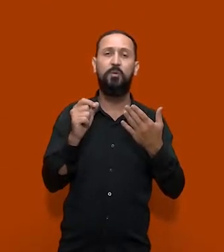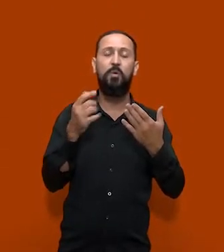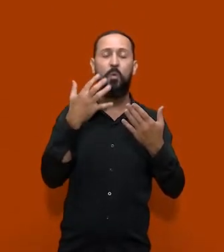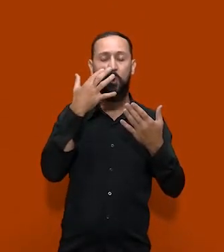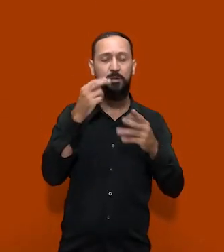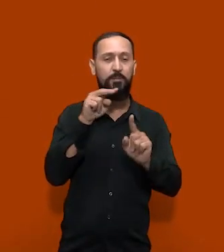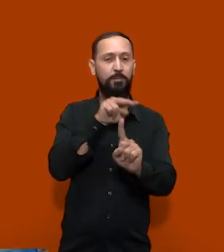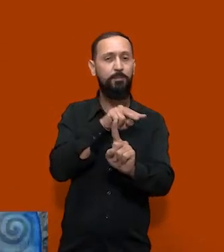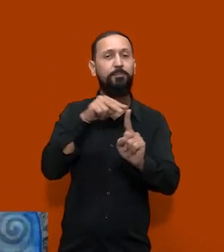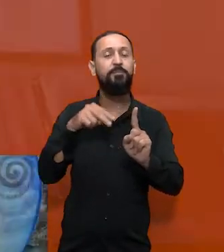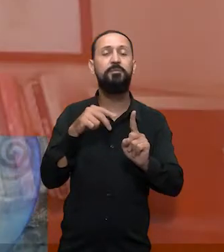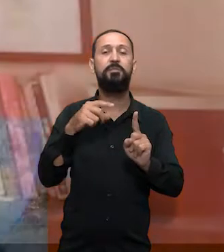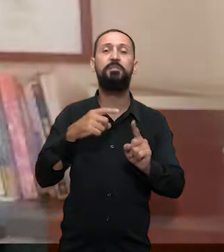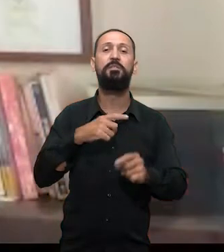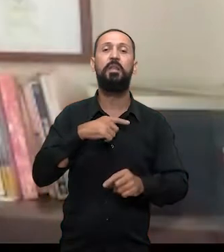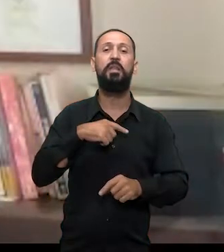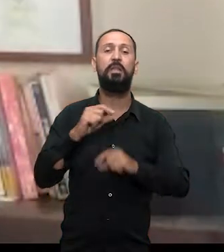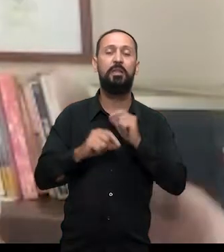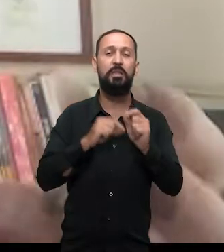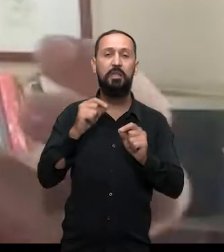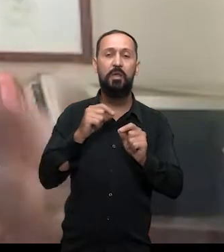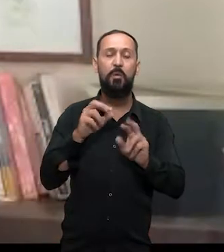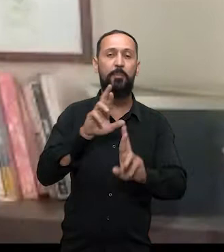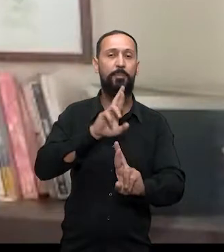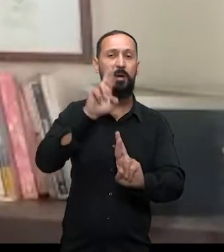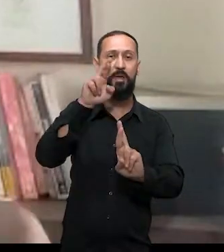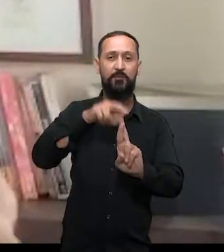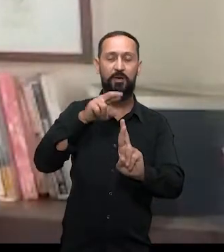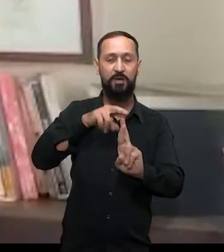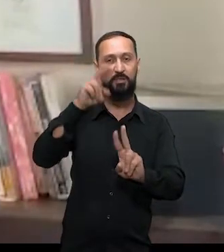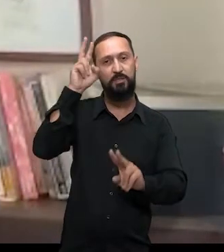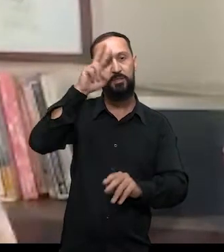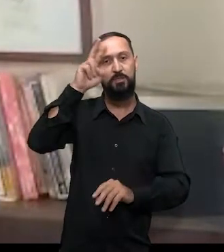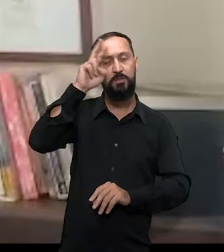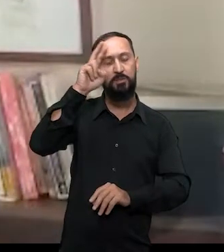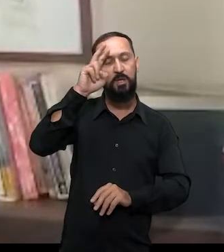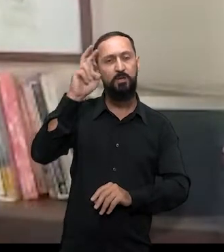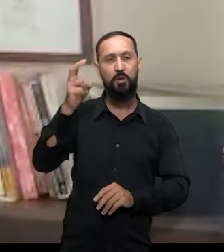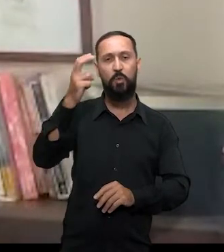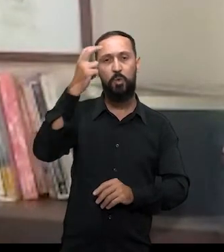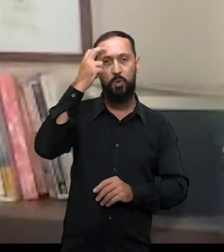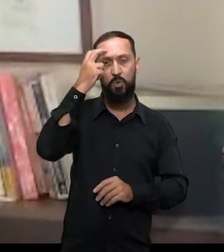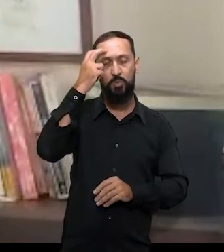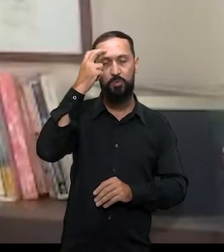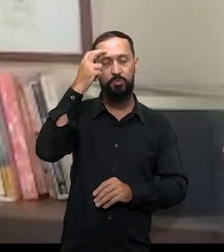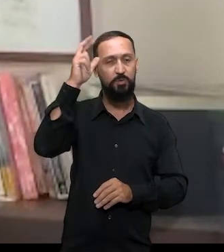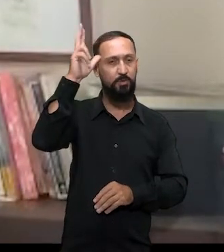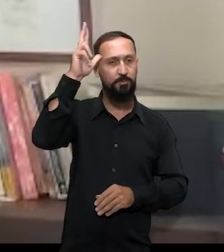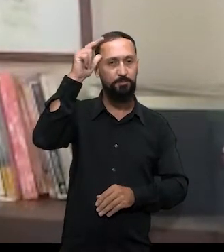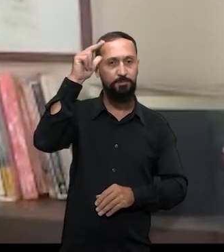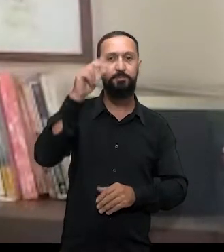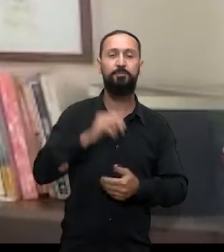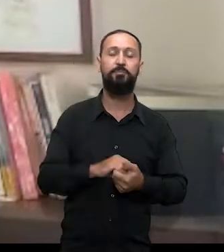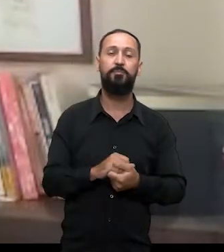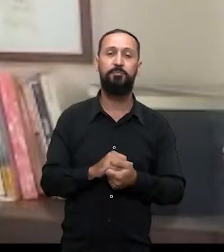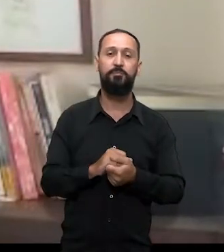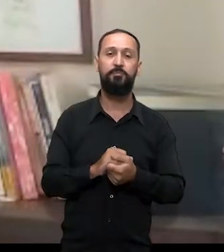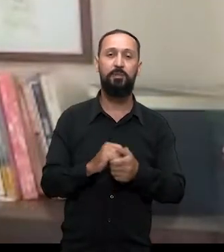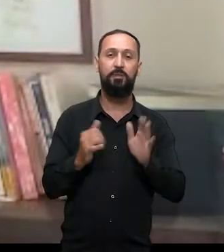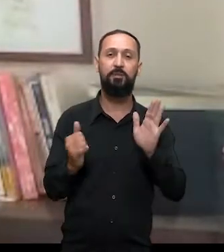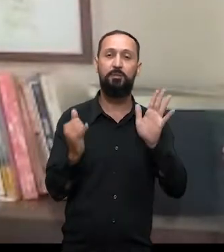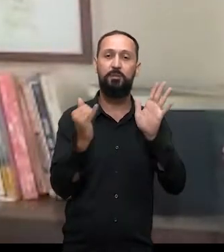essa perspectiva de trazer uma referência histórica da cultura indígena, especificamente